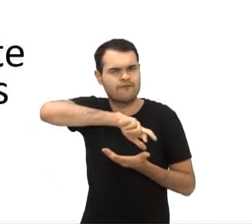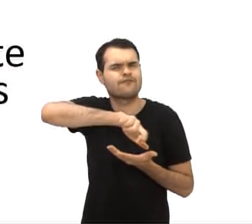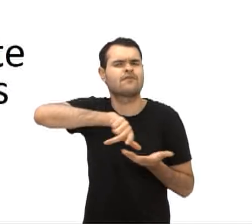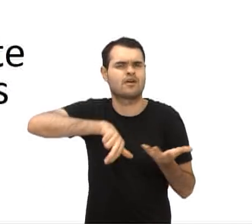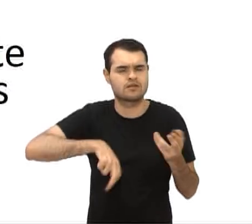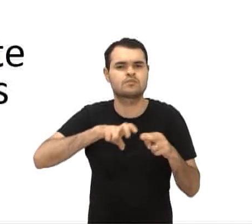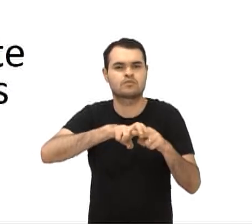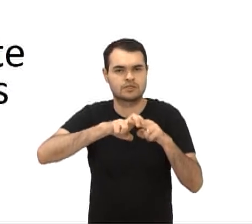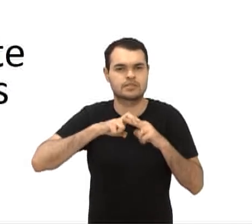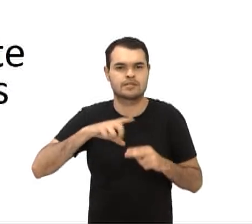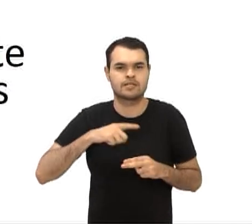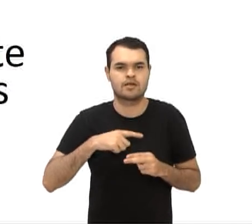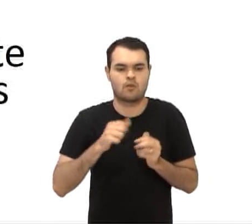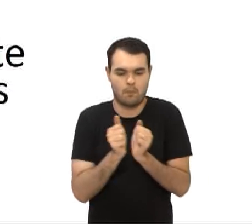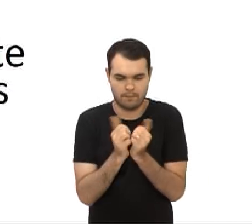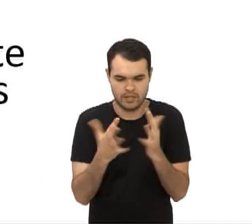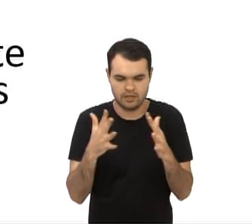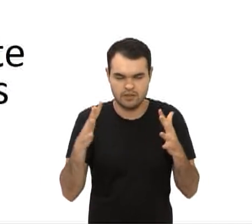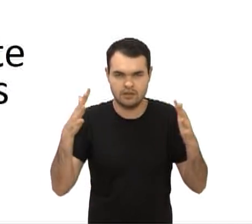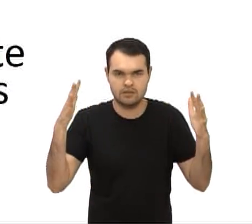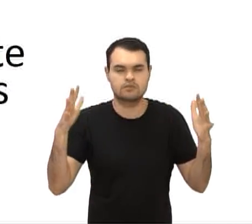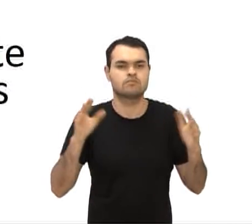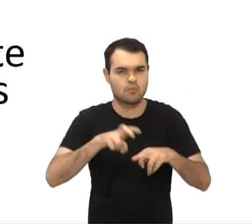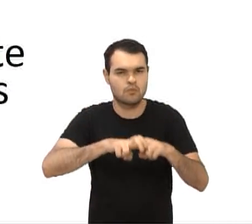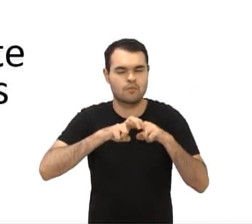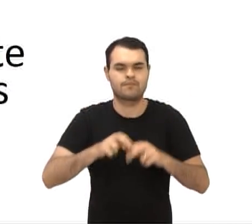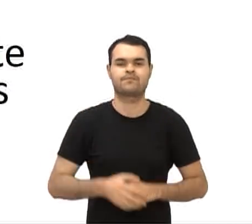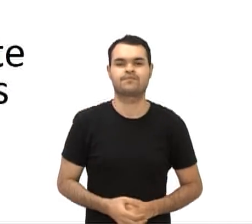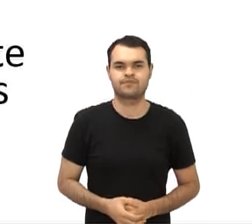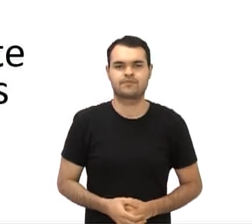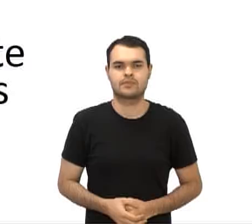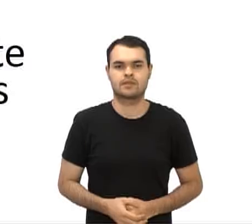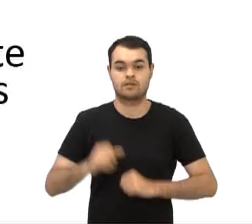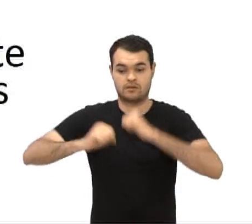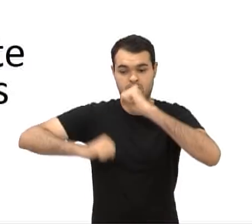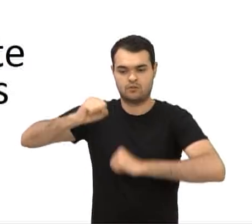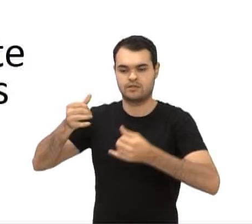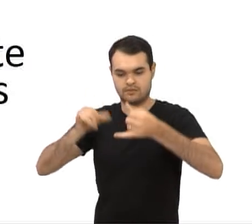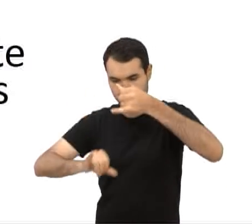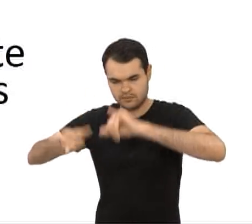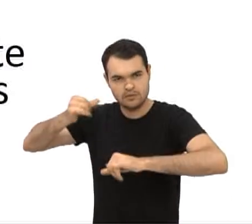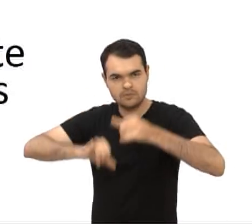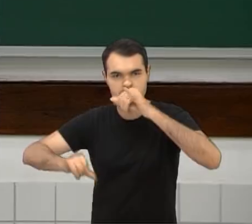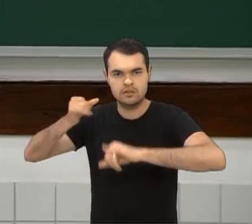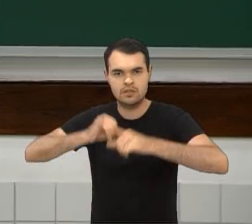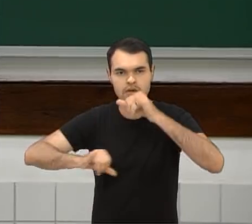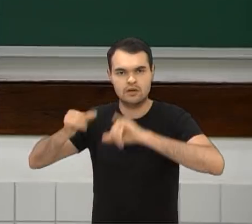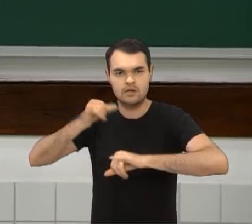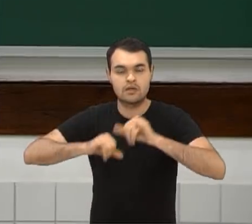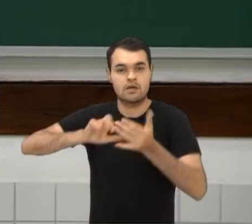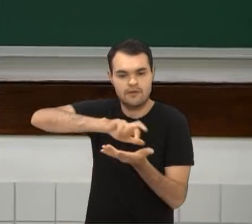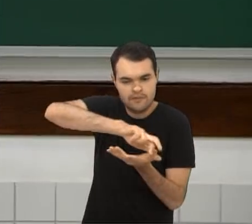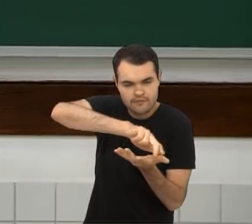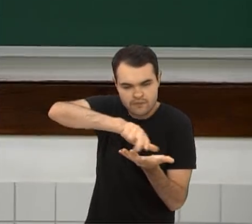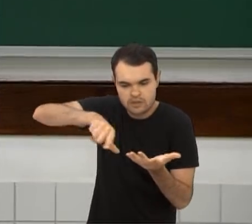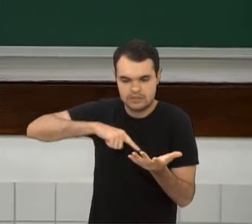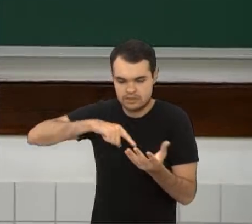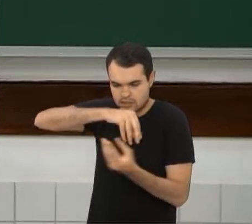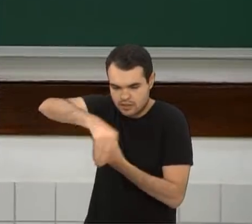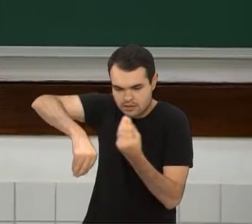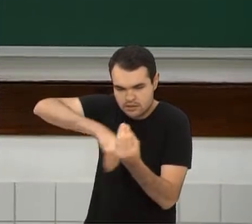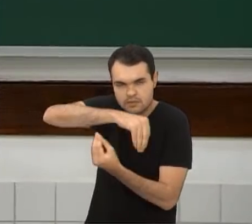e produzir esse brilho, esse polimento. Na indústria química também, como catalisador de diversas